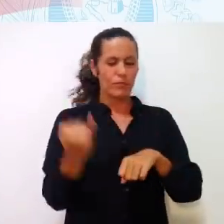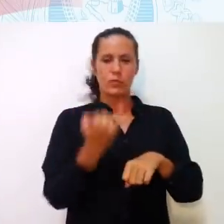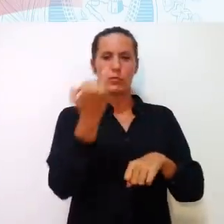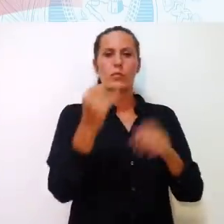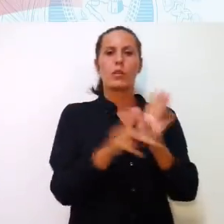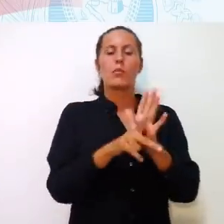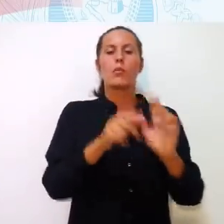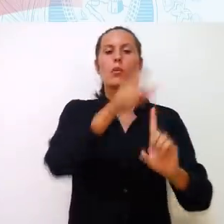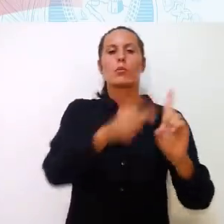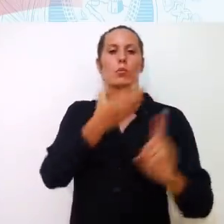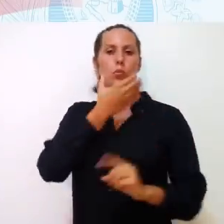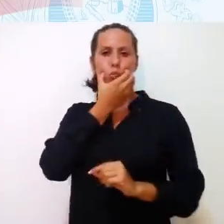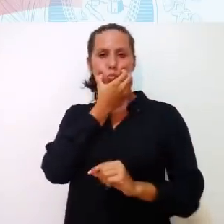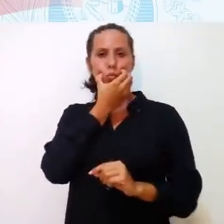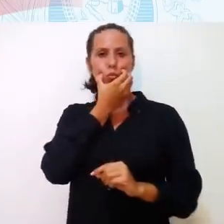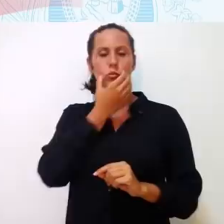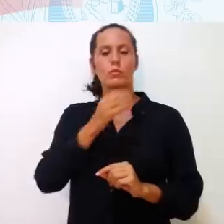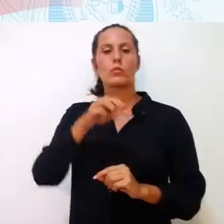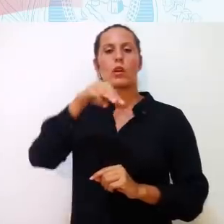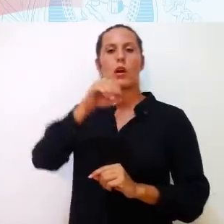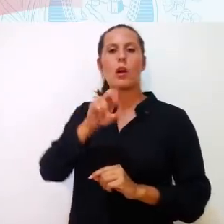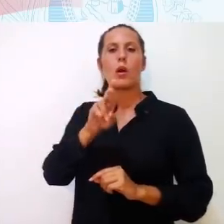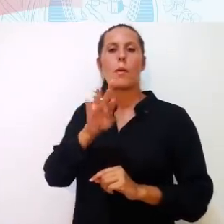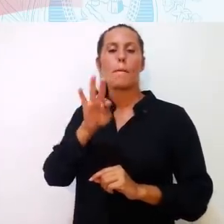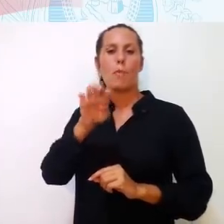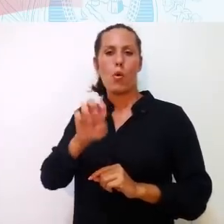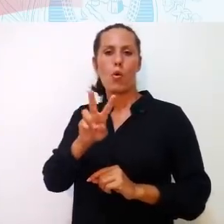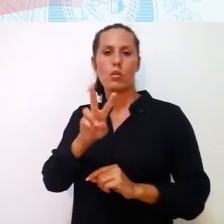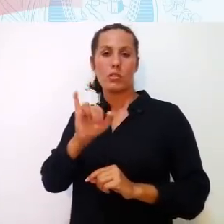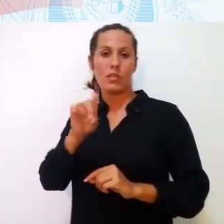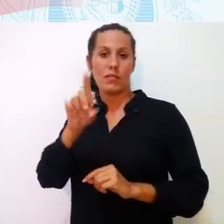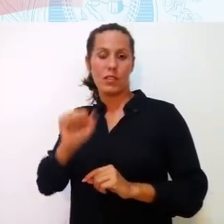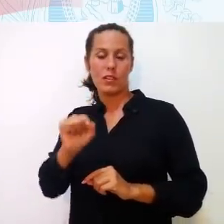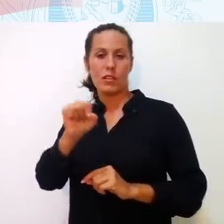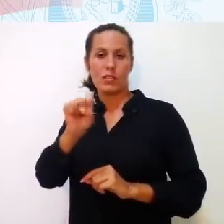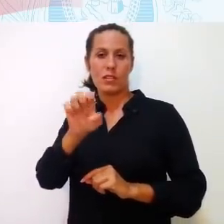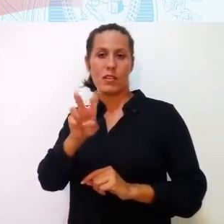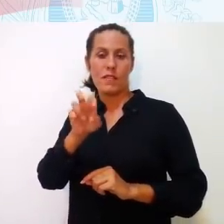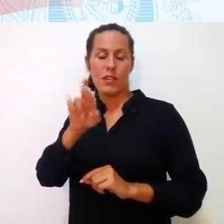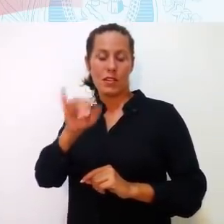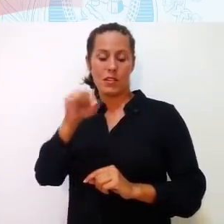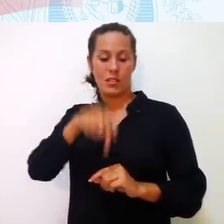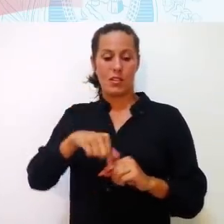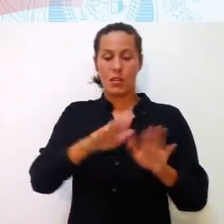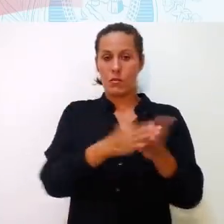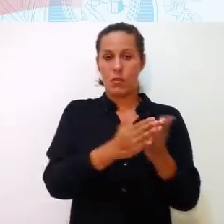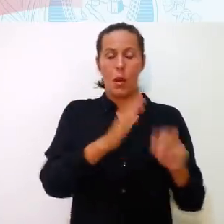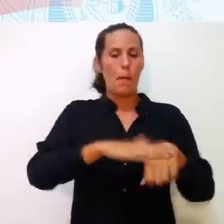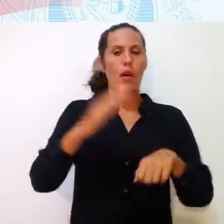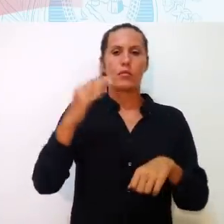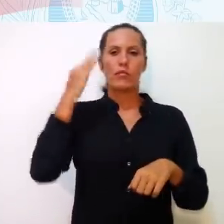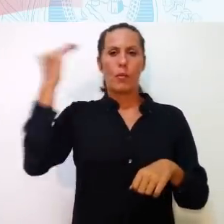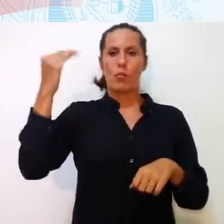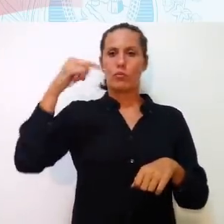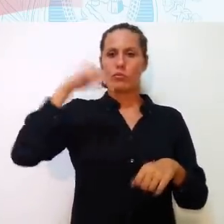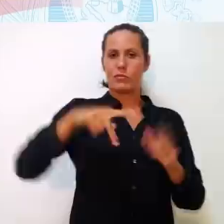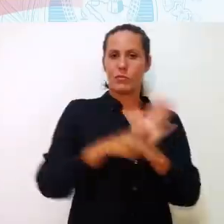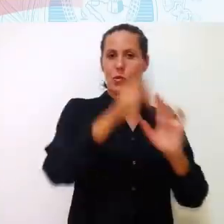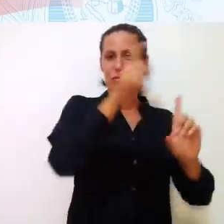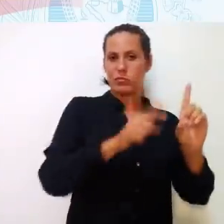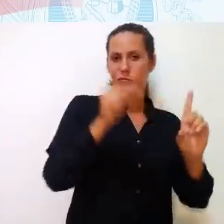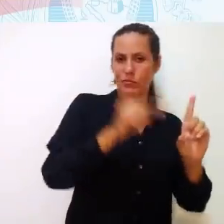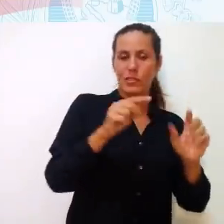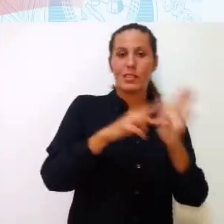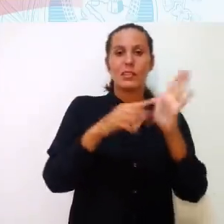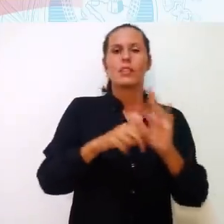desnudam os elementos fundamentais da obra de João Cabral de Melo Neto. Morte e Vida Severina. Poema que dá nome ao livro é a obra mais popular de